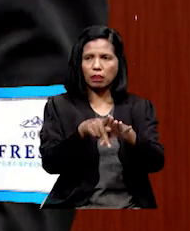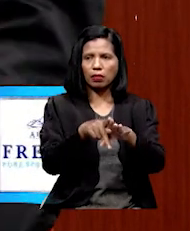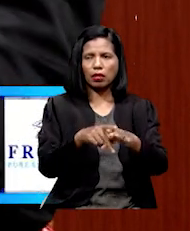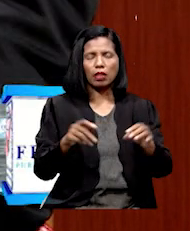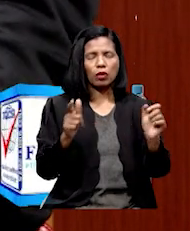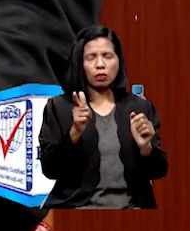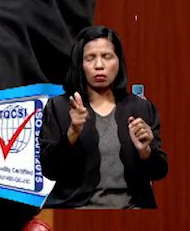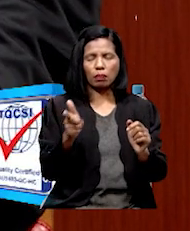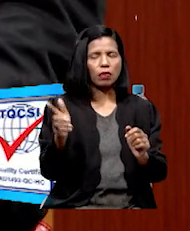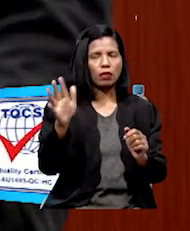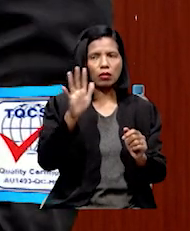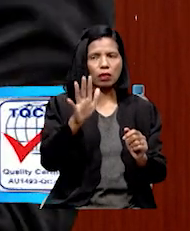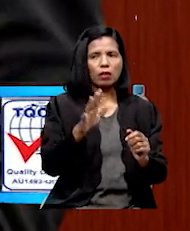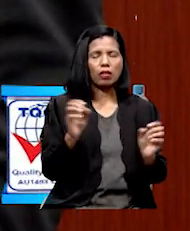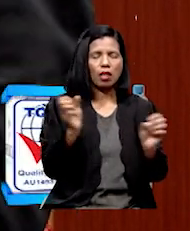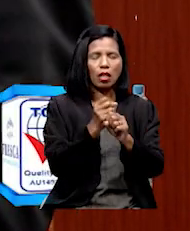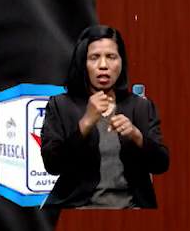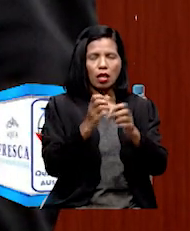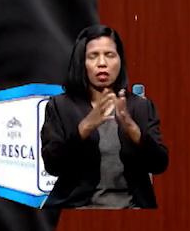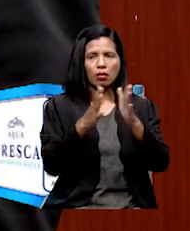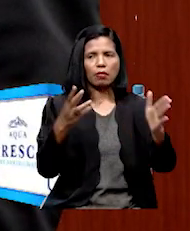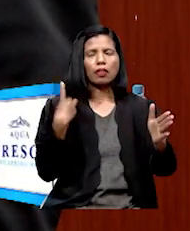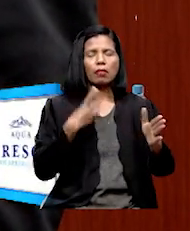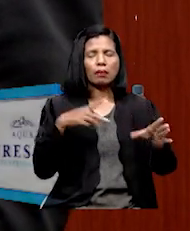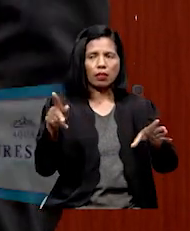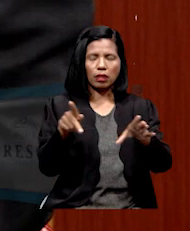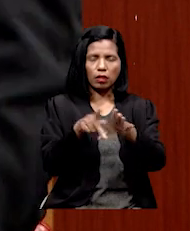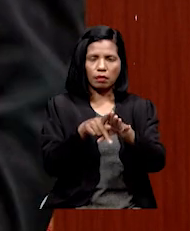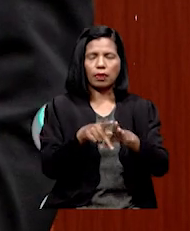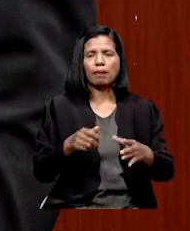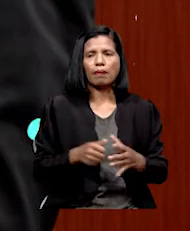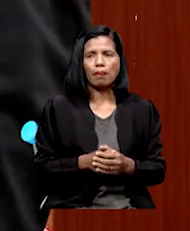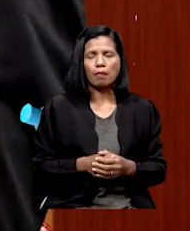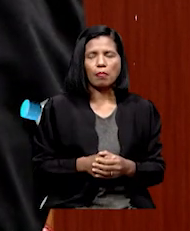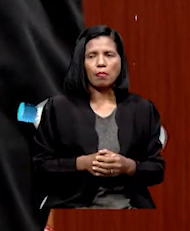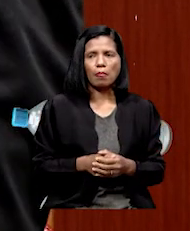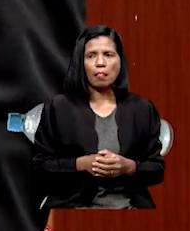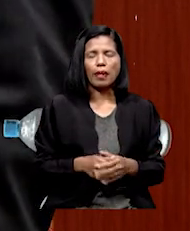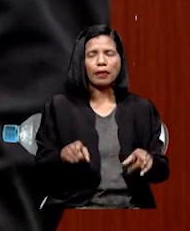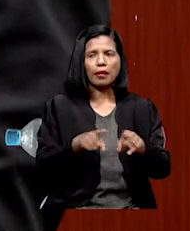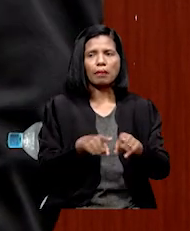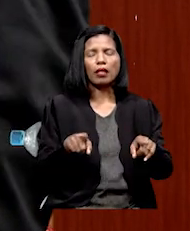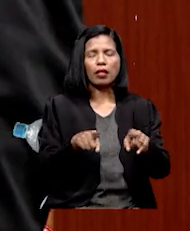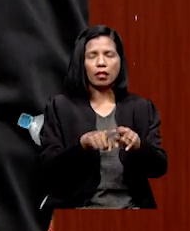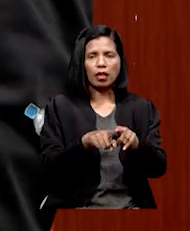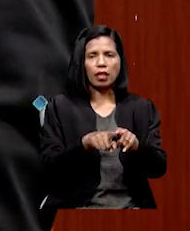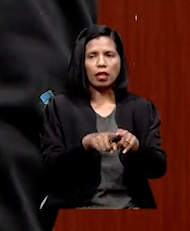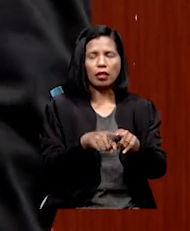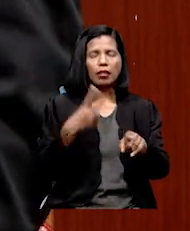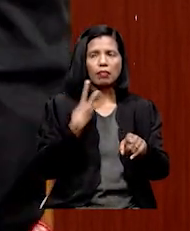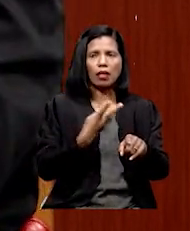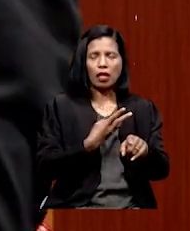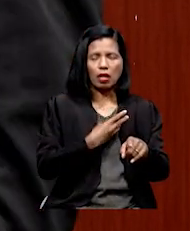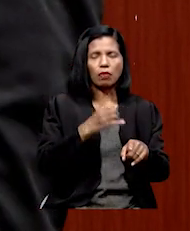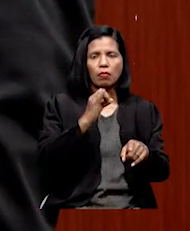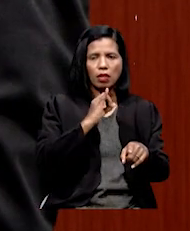24 mesmo lá halu botan mas vez a mim participa e lara então ida né mas sai essa crédito da ba a mim ba ba hau